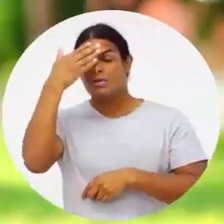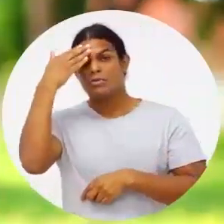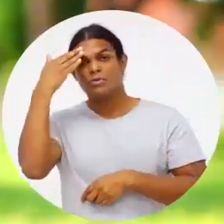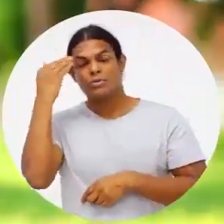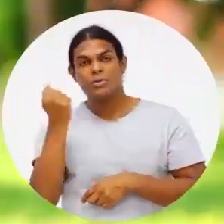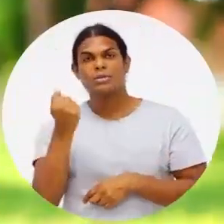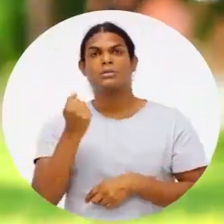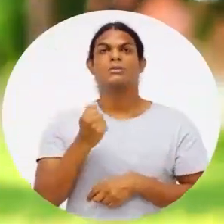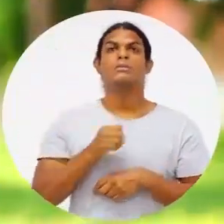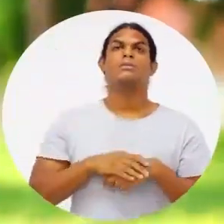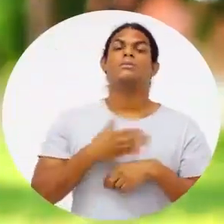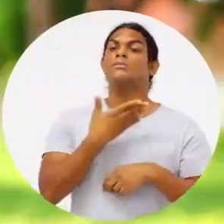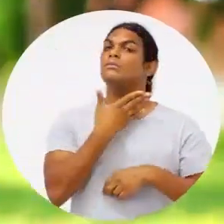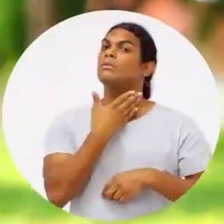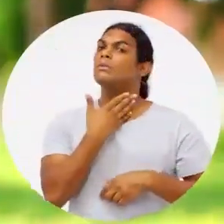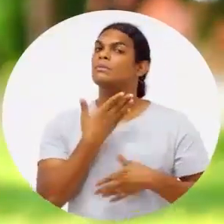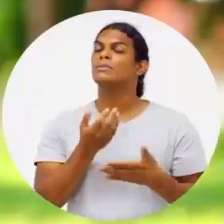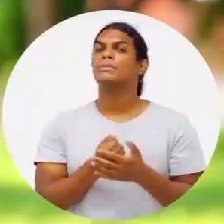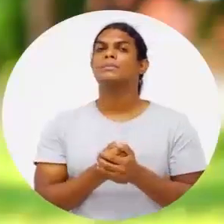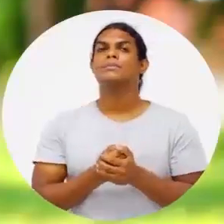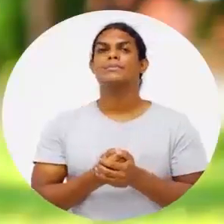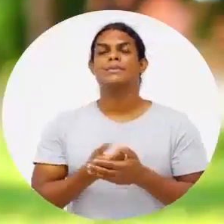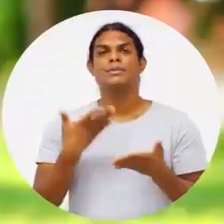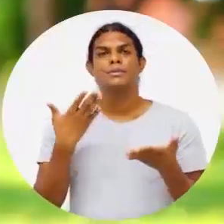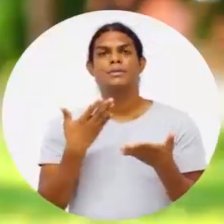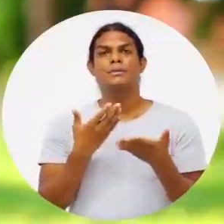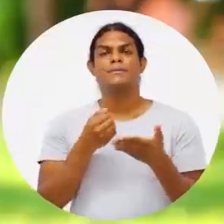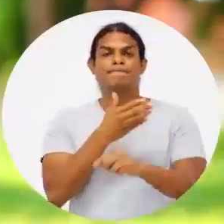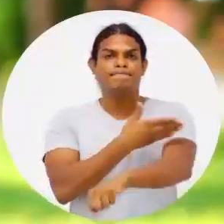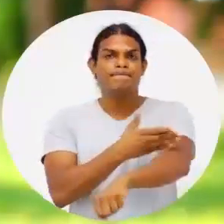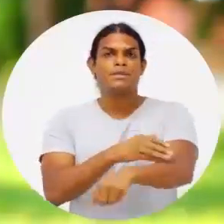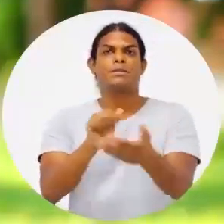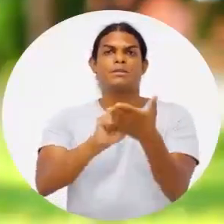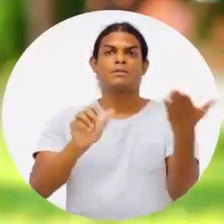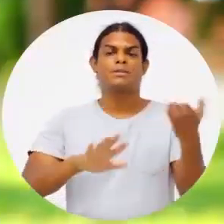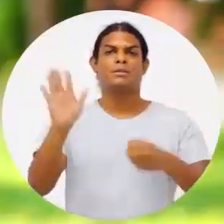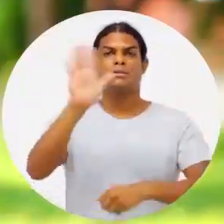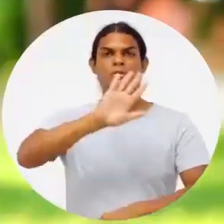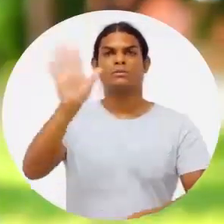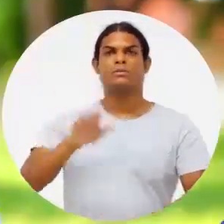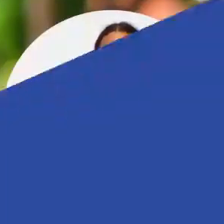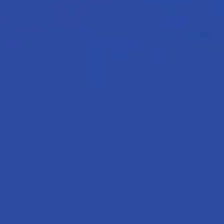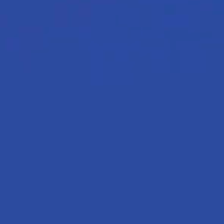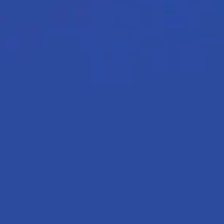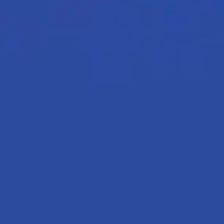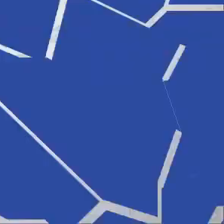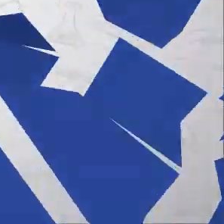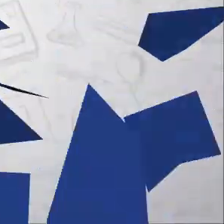fóruns, contribuir para as discussões e praticar os exercícios propostos. Até mais!